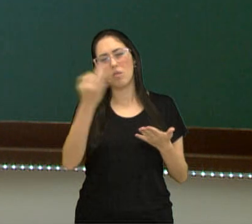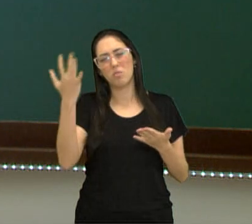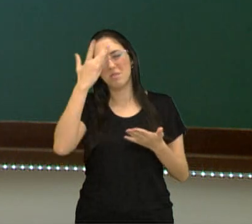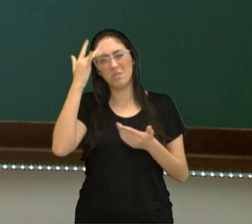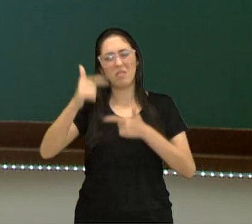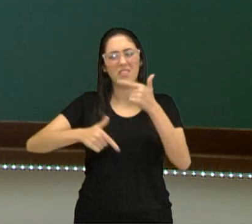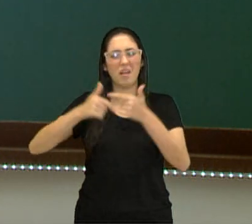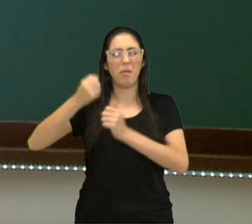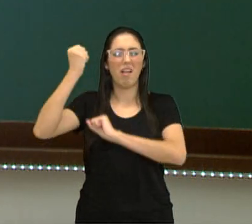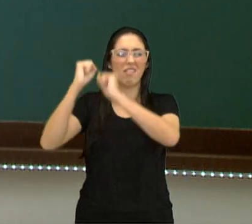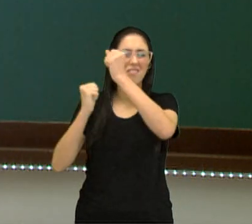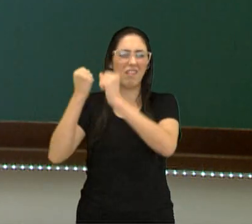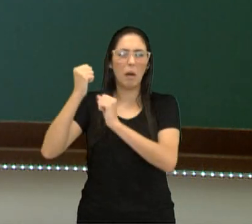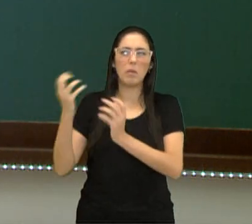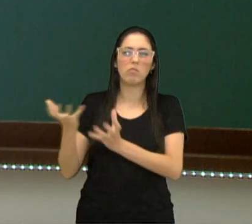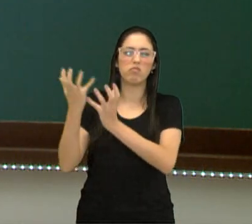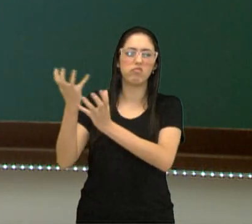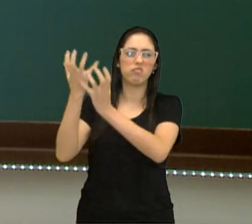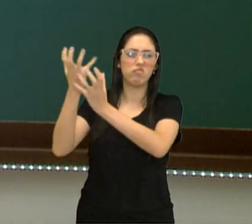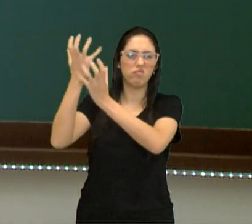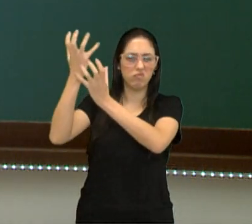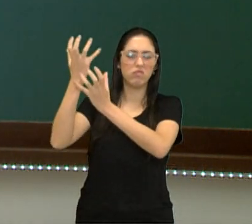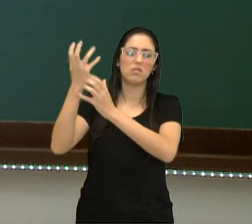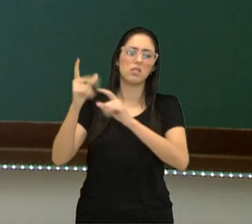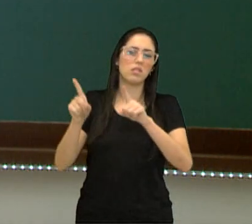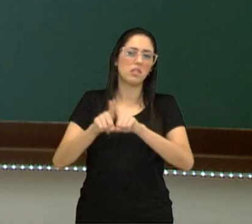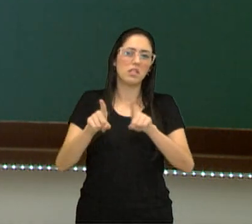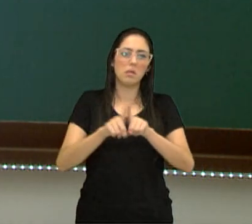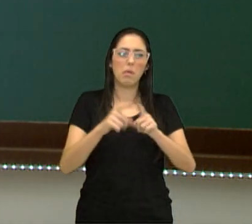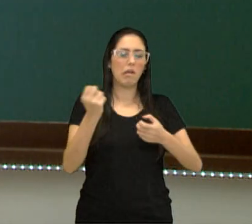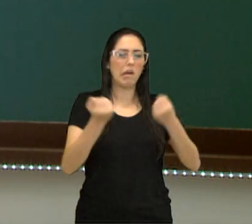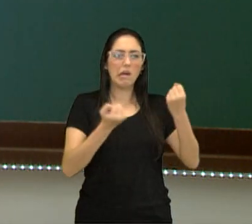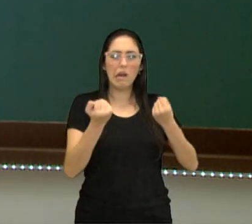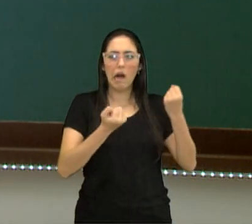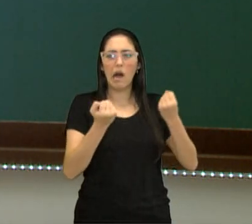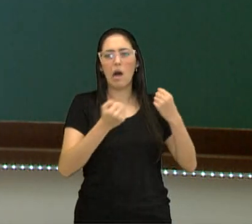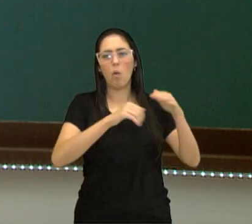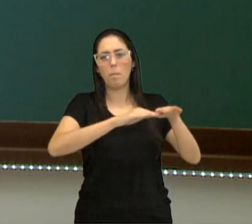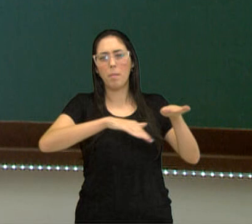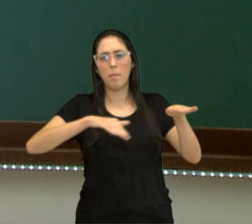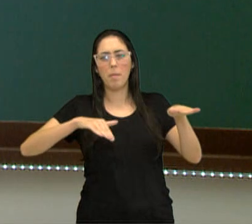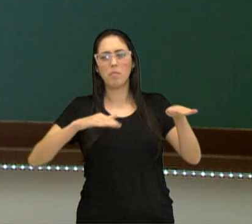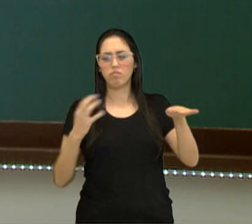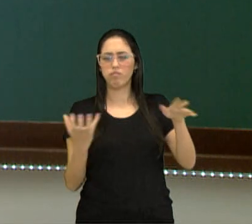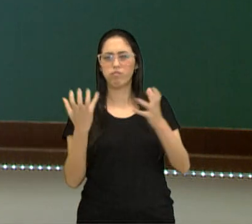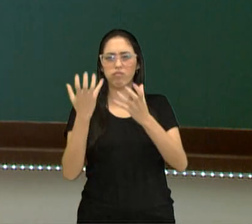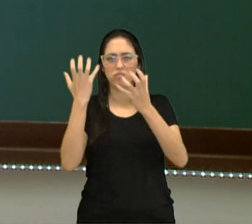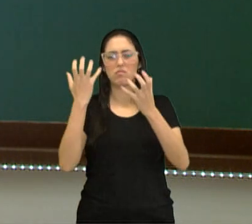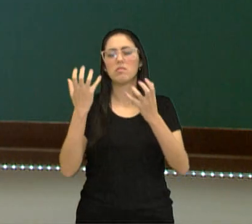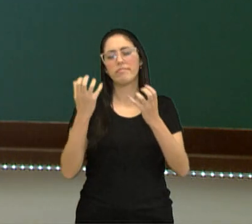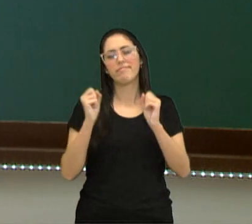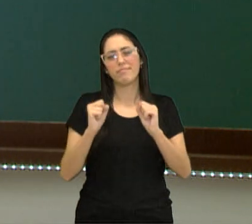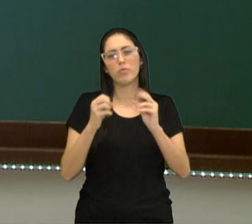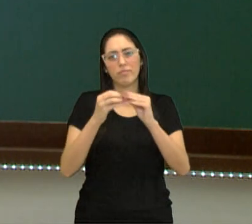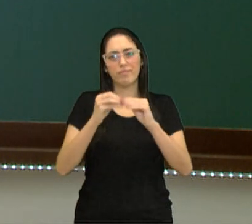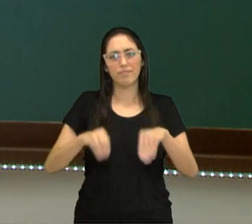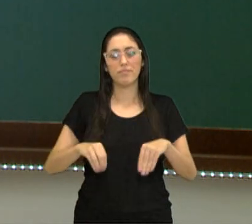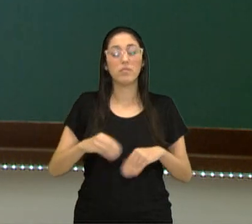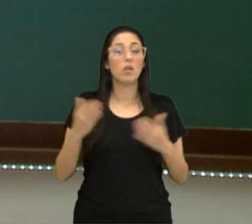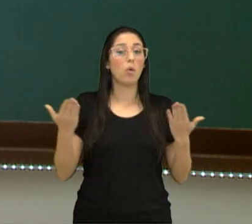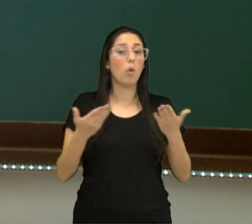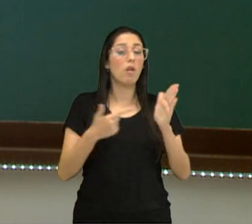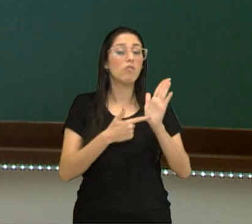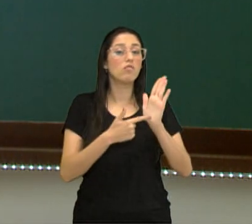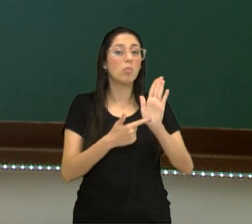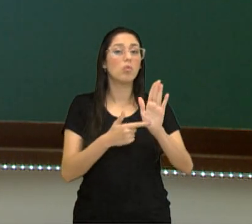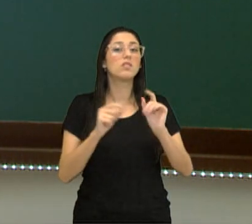industriais e também algumas situações relacionadas aos veículos e à nossa forma de vida e de consumo. Agora eu vou mostrar para você aqui, ó,